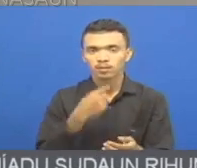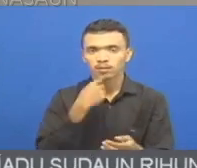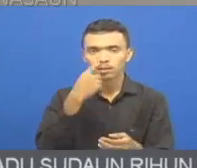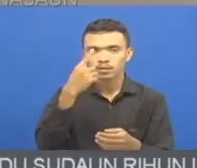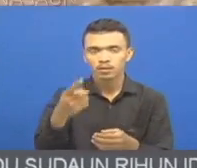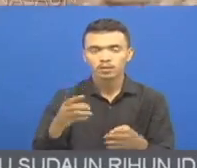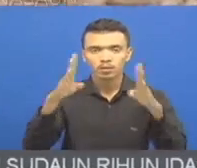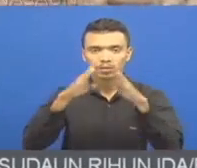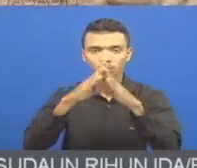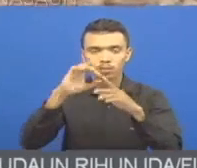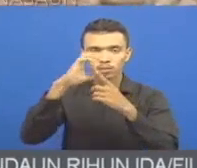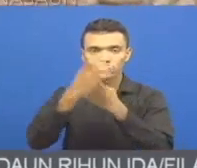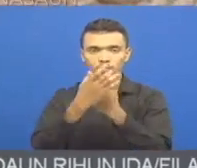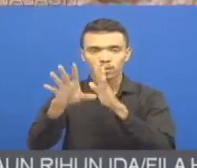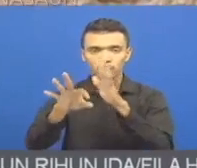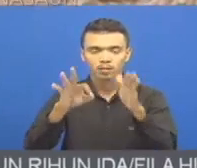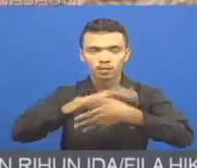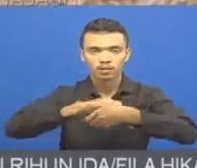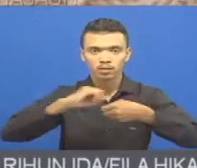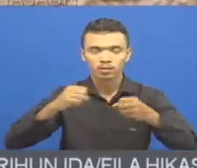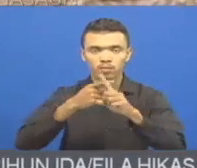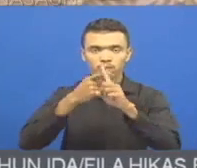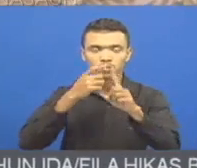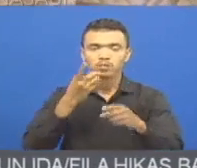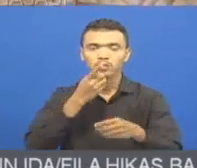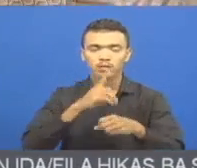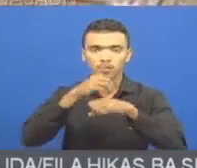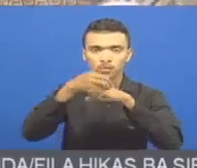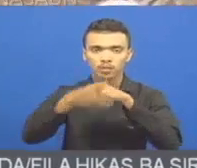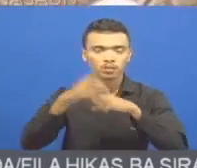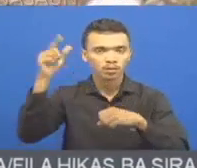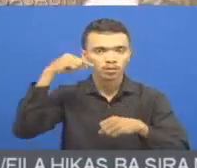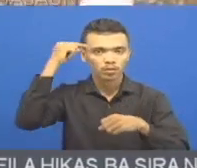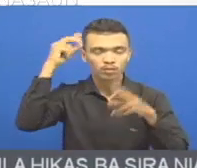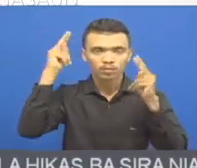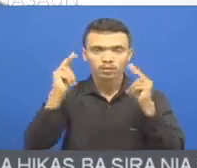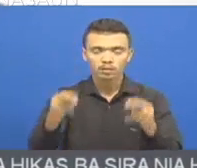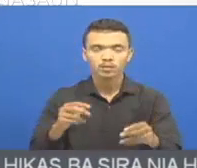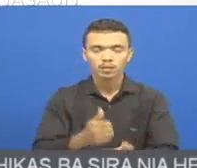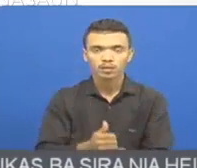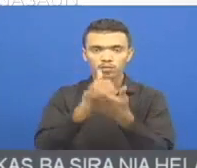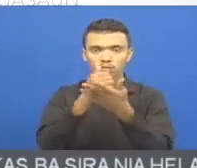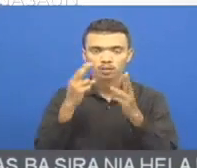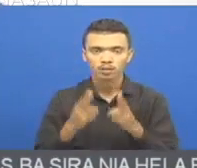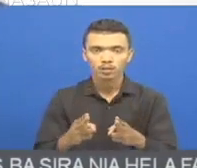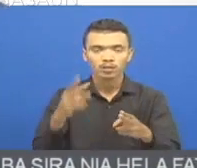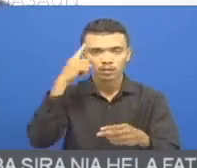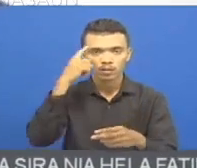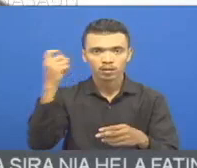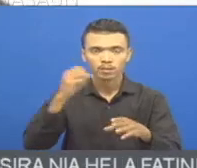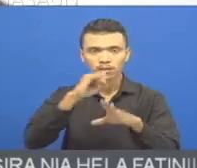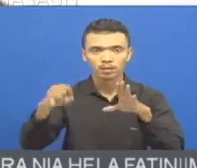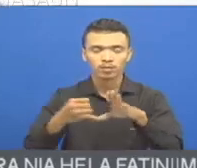considera uma lista na berretan estragos causa esse desastre natural. Governo precisa halo intervenção da Lais, também pela parte